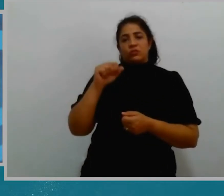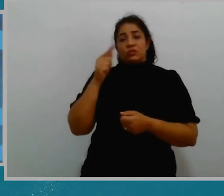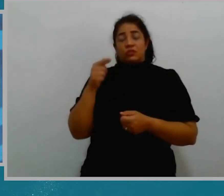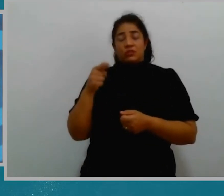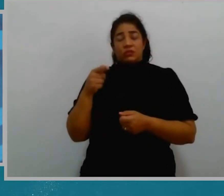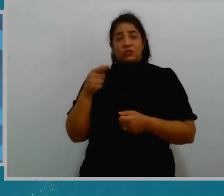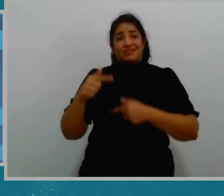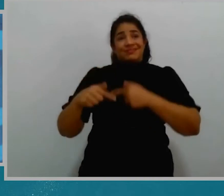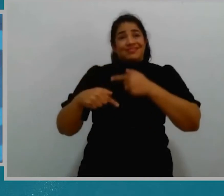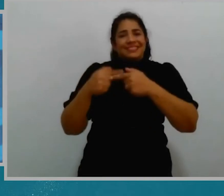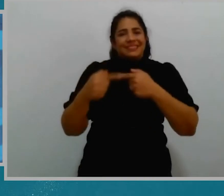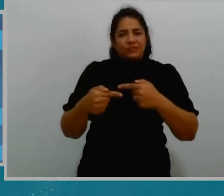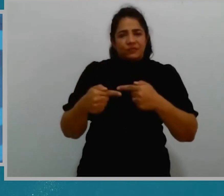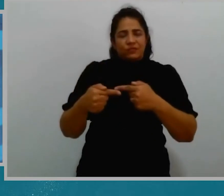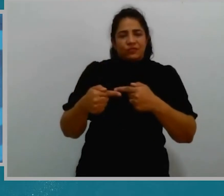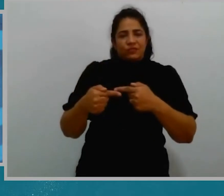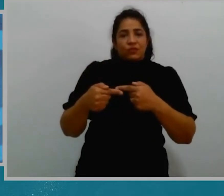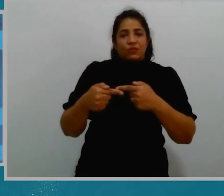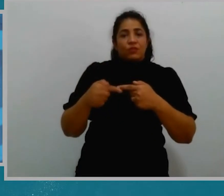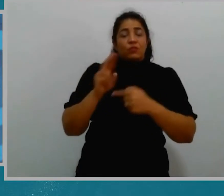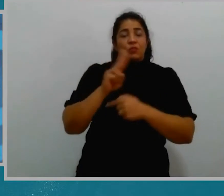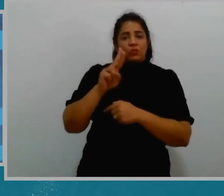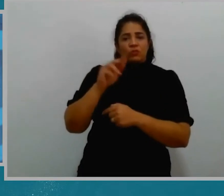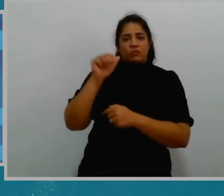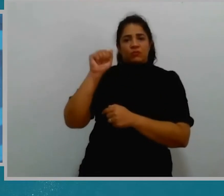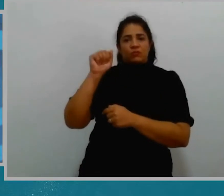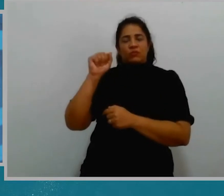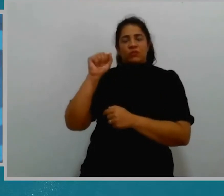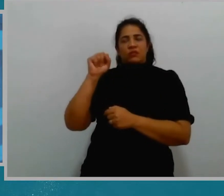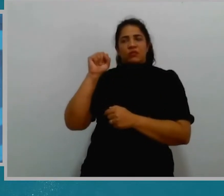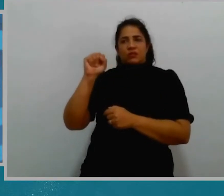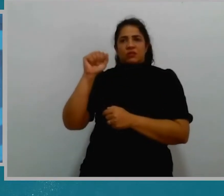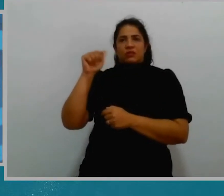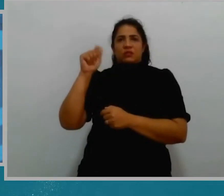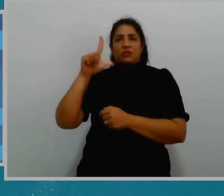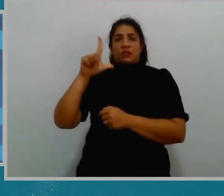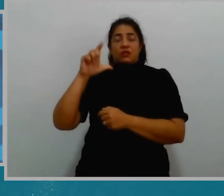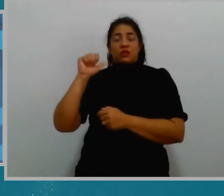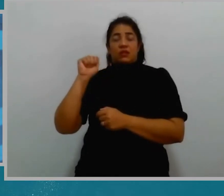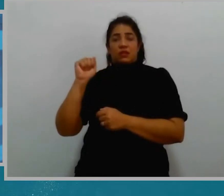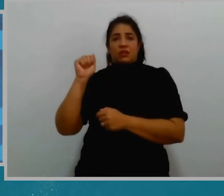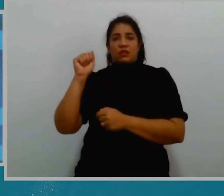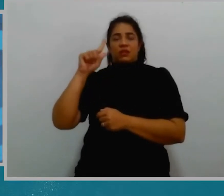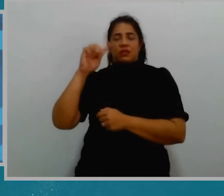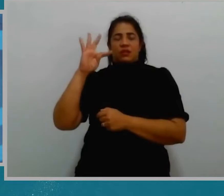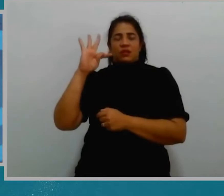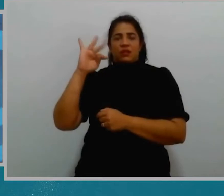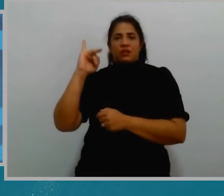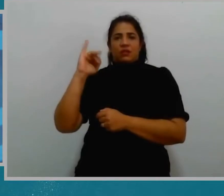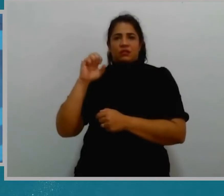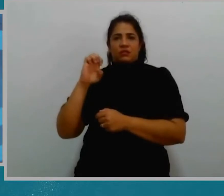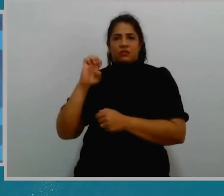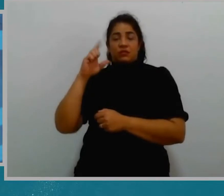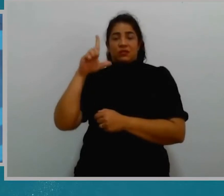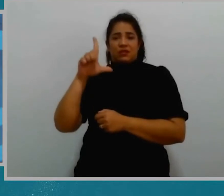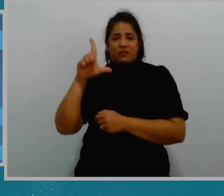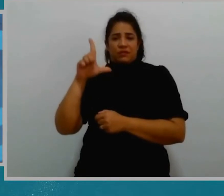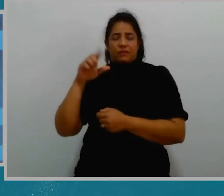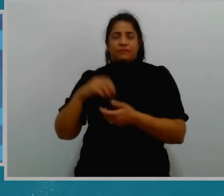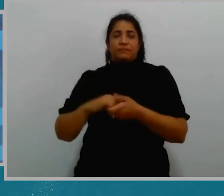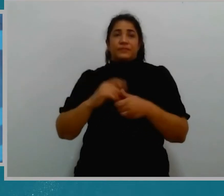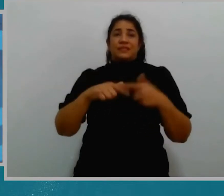de Davi vem Salomão, e dessa linha chega até Jeconias. Mas quem é Jeconias? Quem sabe?